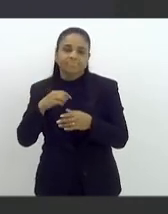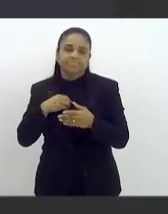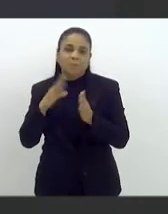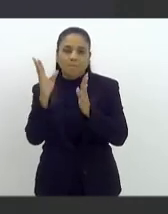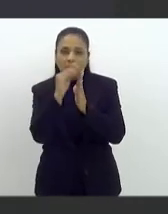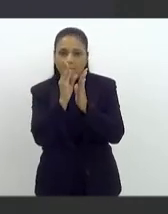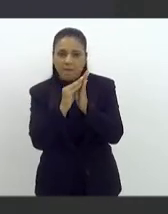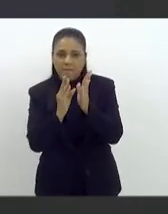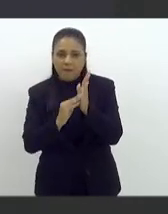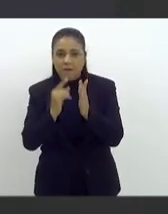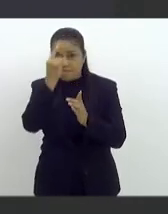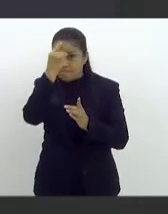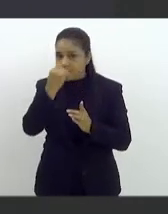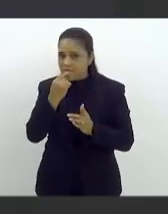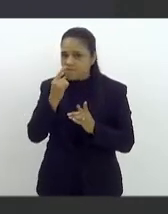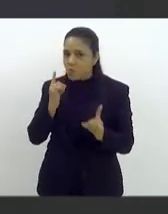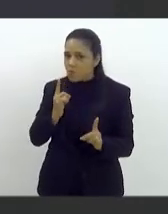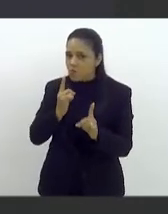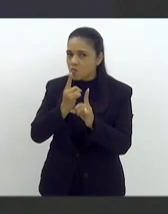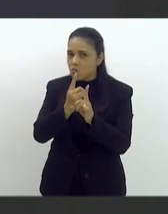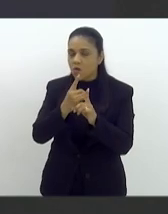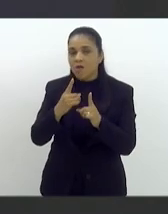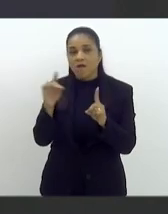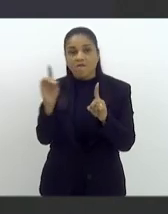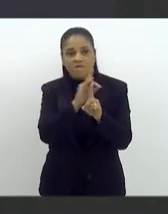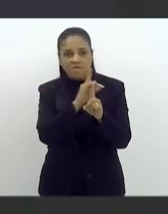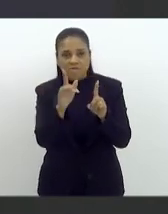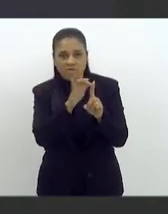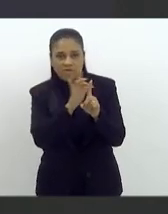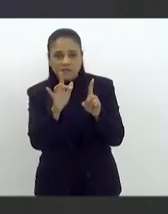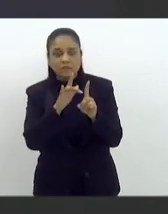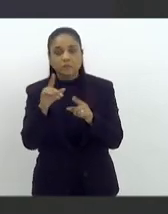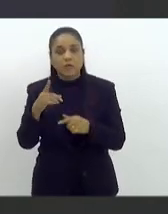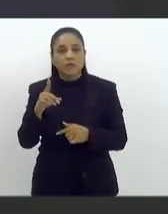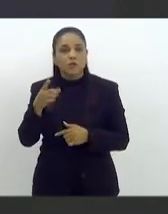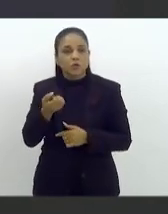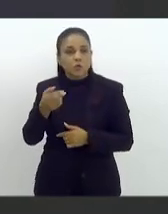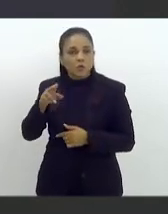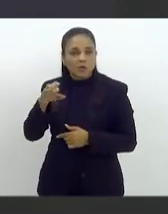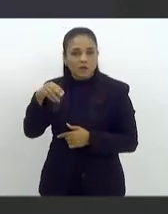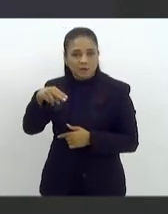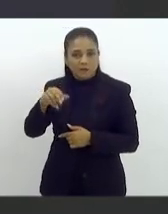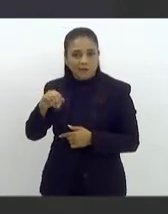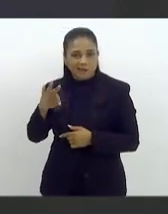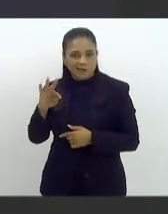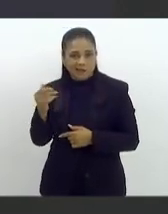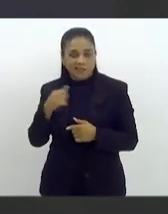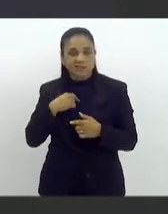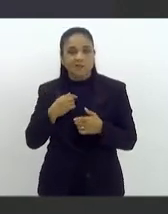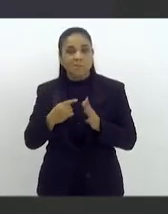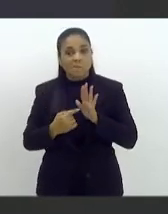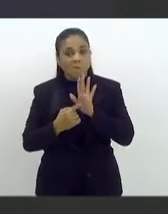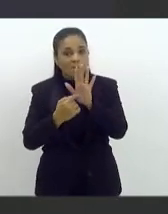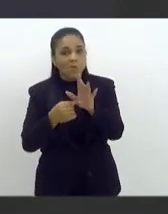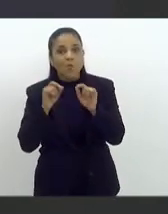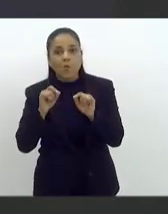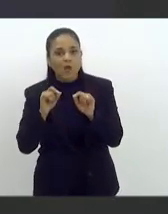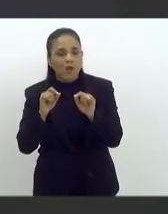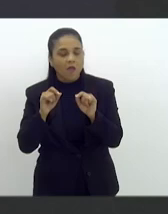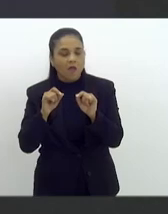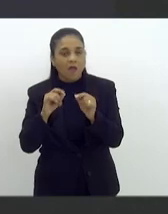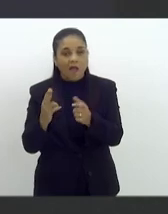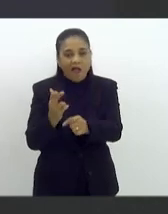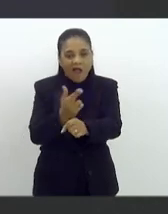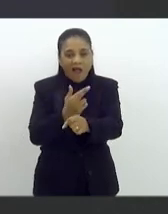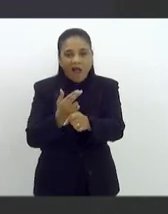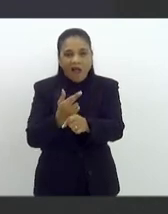o perfil das vítimas a doutora Natasha chamou a atenção né para questão da raça que a gente tem a gente observa